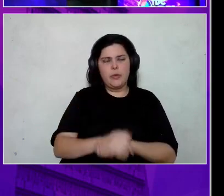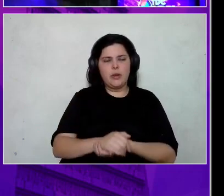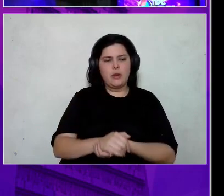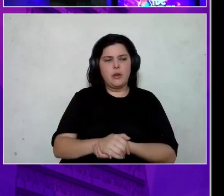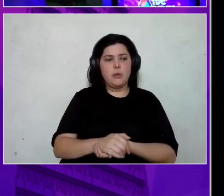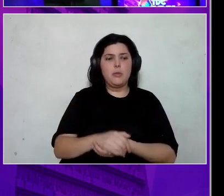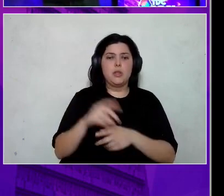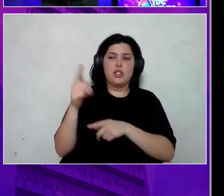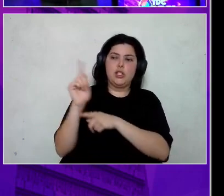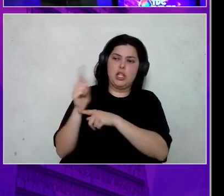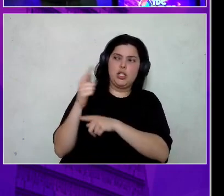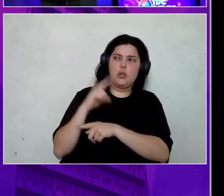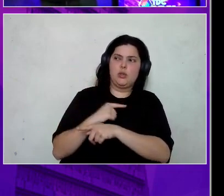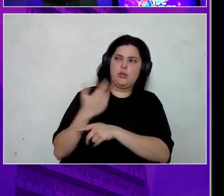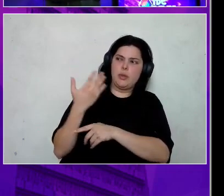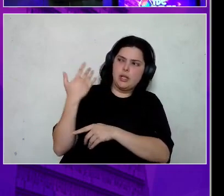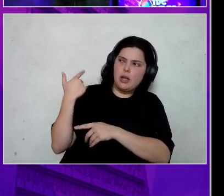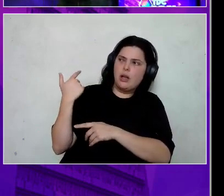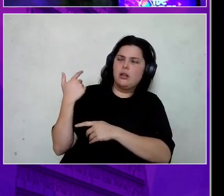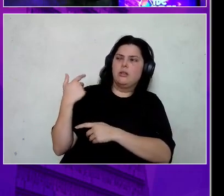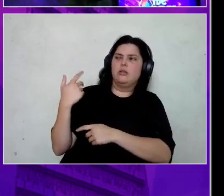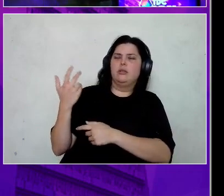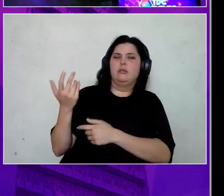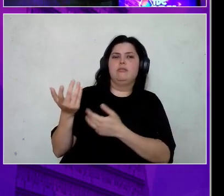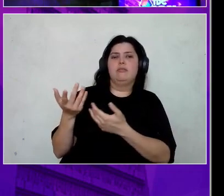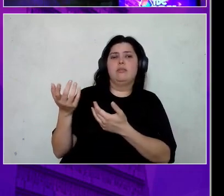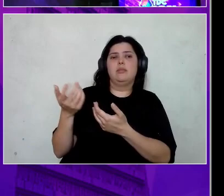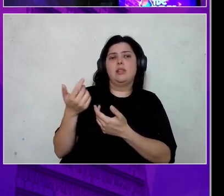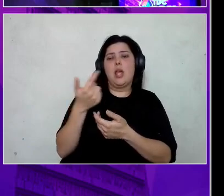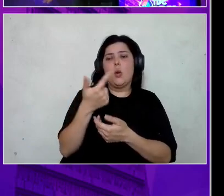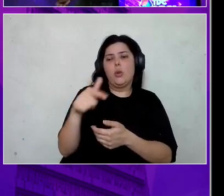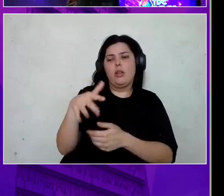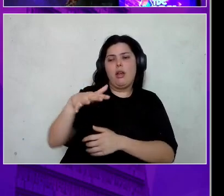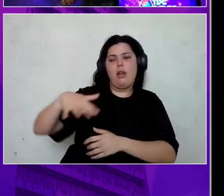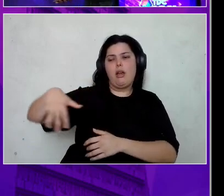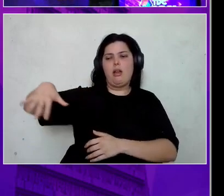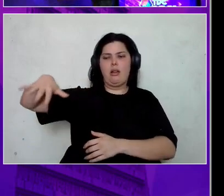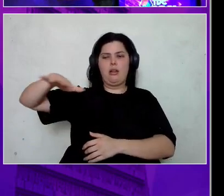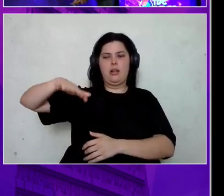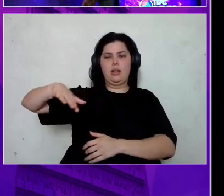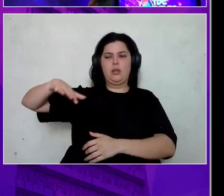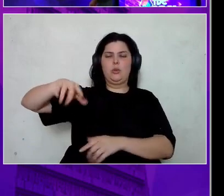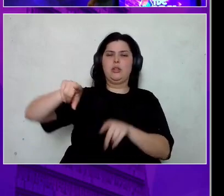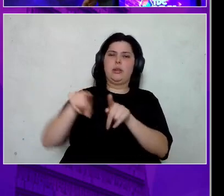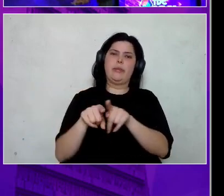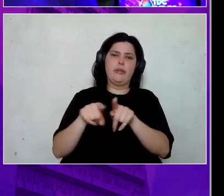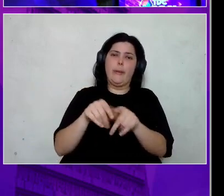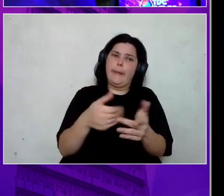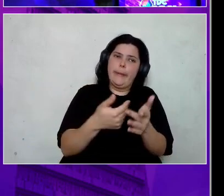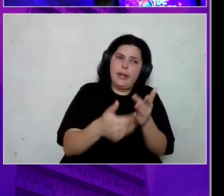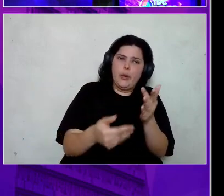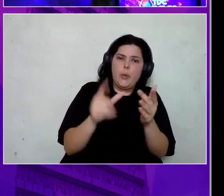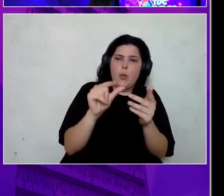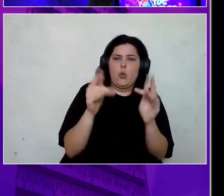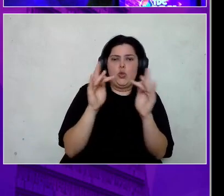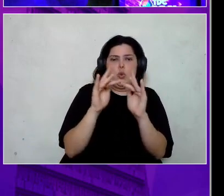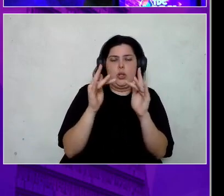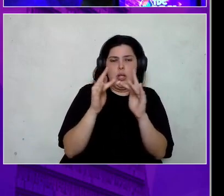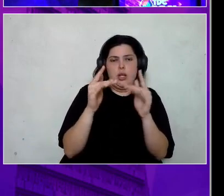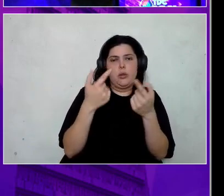tive, tudinho. E é outra área, né? Você realmente vai ficar um pouco defasado mesmo, porque você não vai estar todo